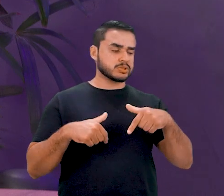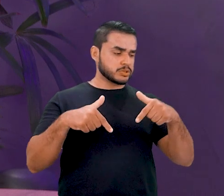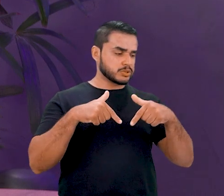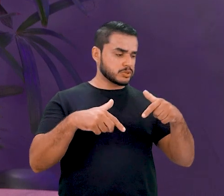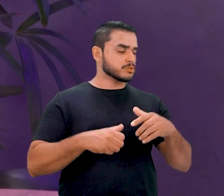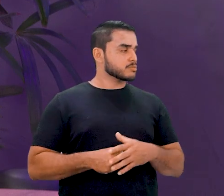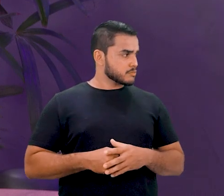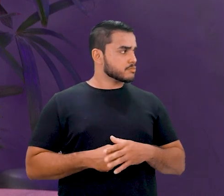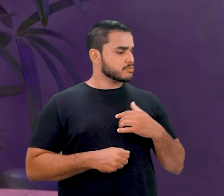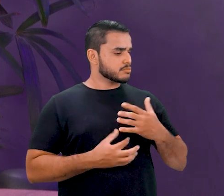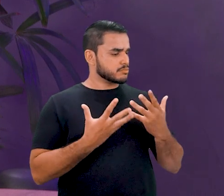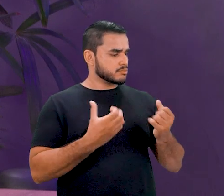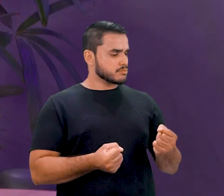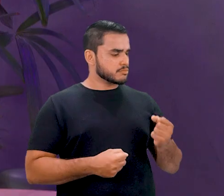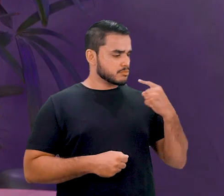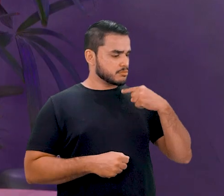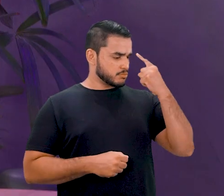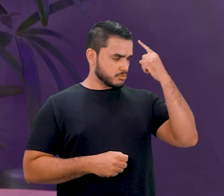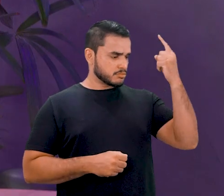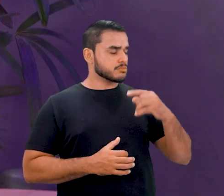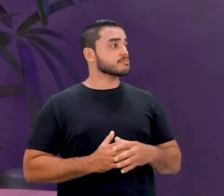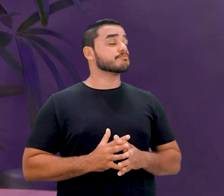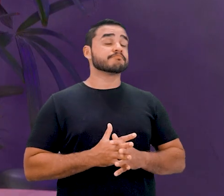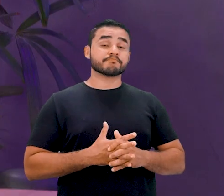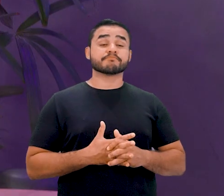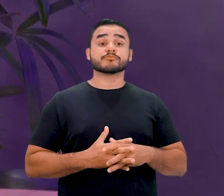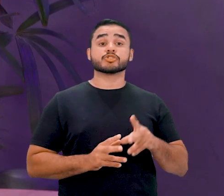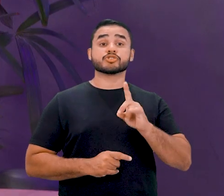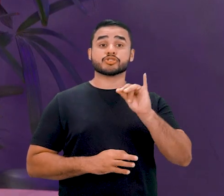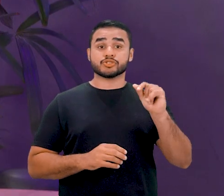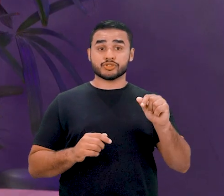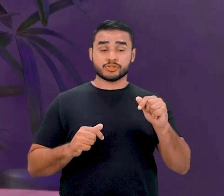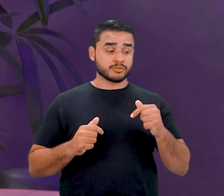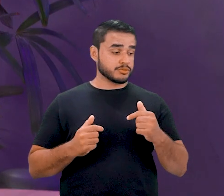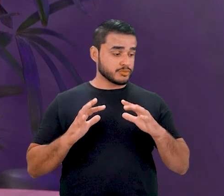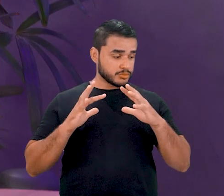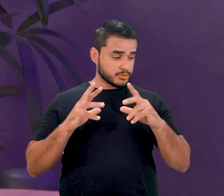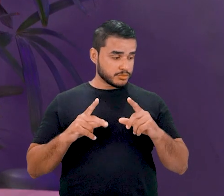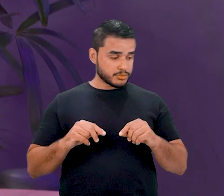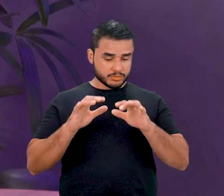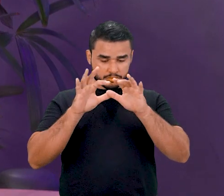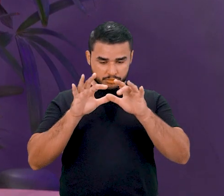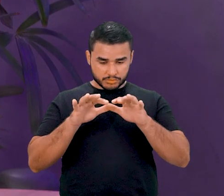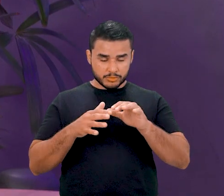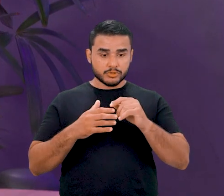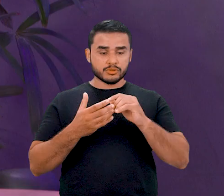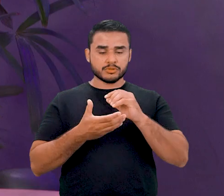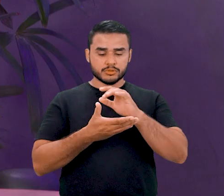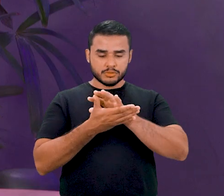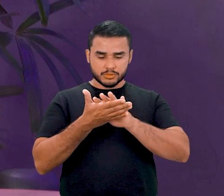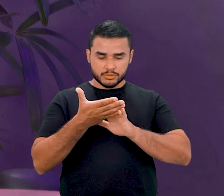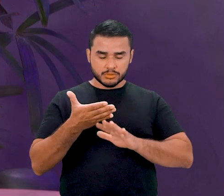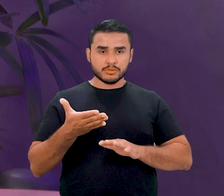nada. Deixa comigo que eu tenho uma ideia. E aí, no dia de entregar o trabalho, eu fiz o trabalho todo em braille. Meu Todo